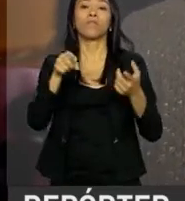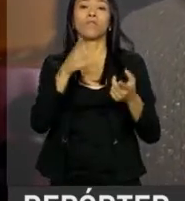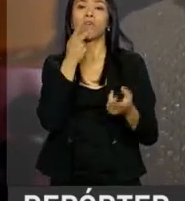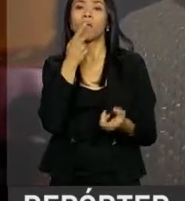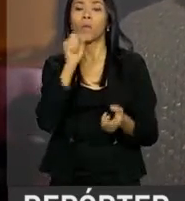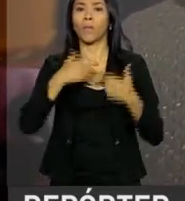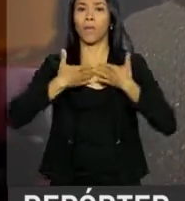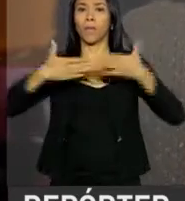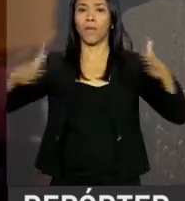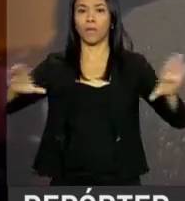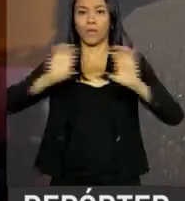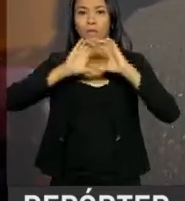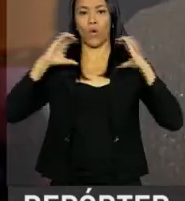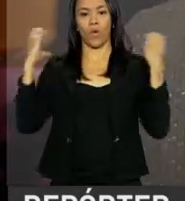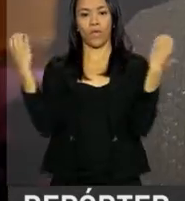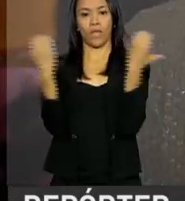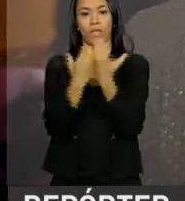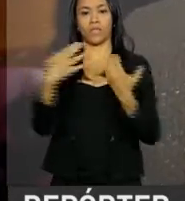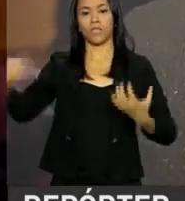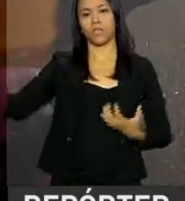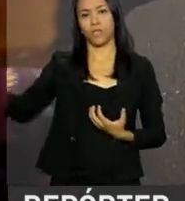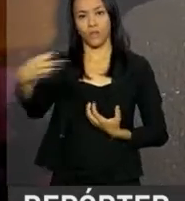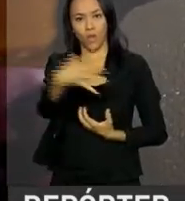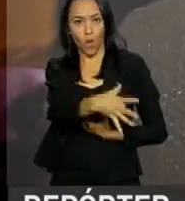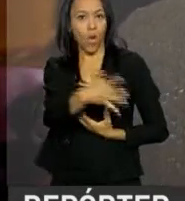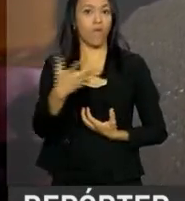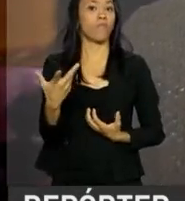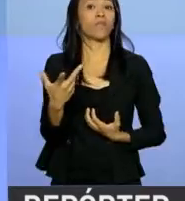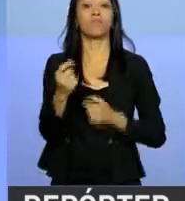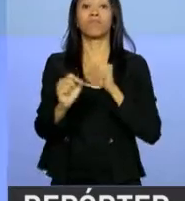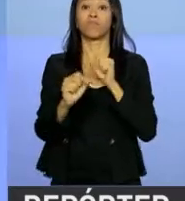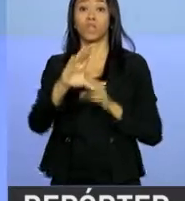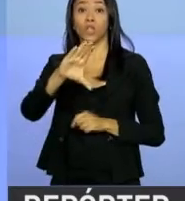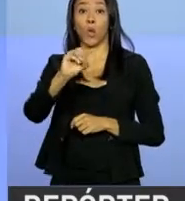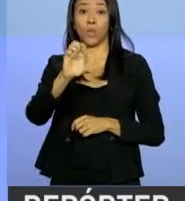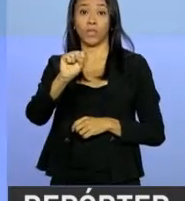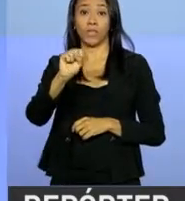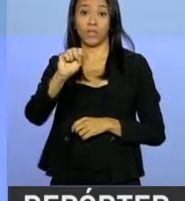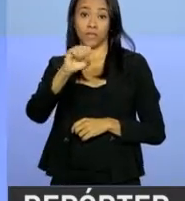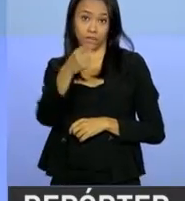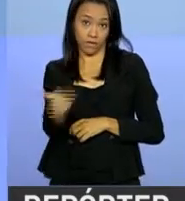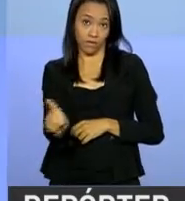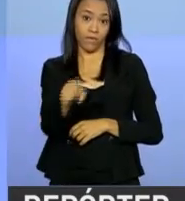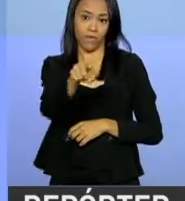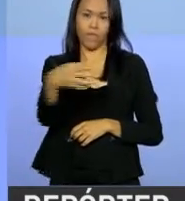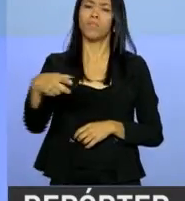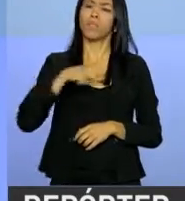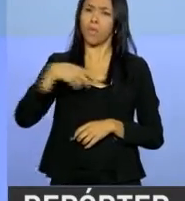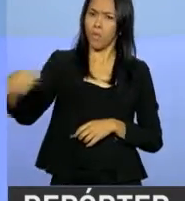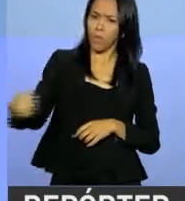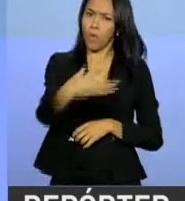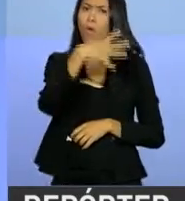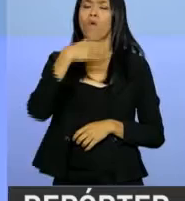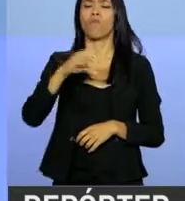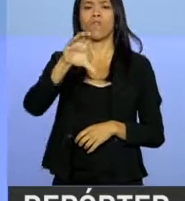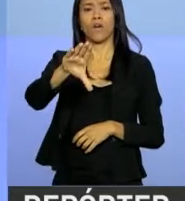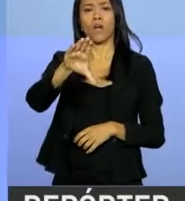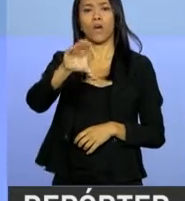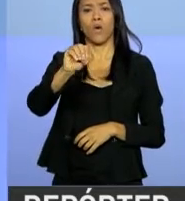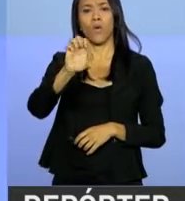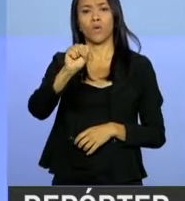da conferência sobre a nova rodada de concessões vamos ter uma nova rodada de concessões agora com mais quatro